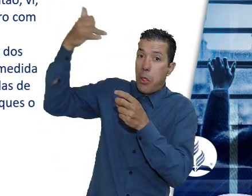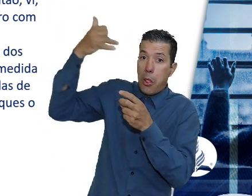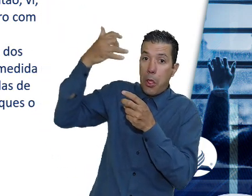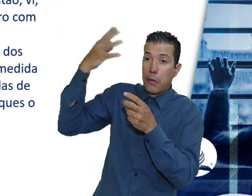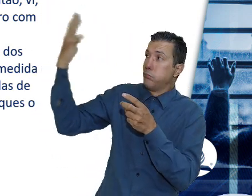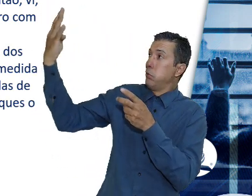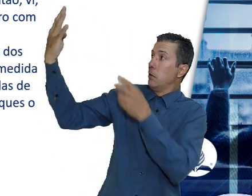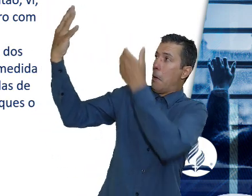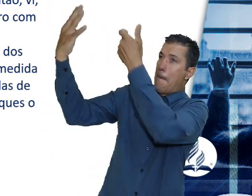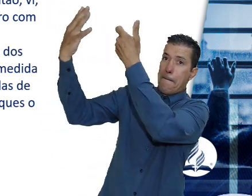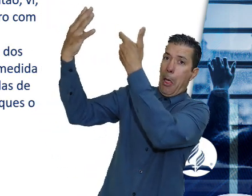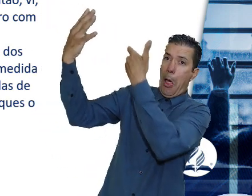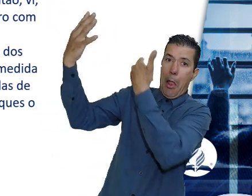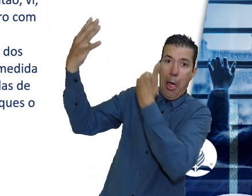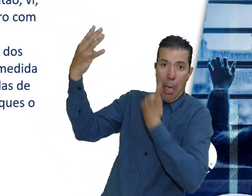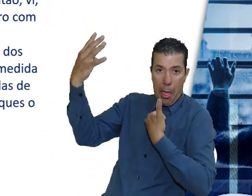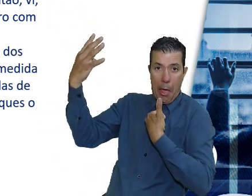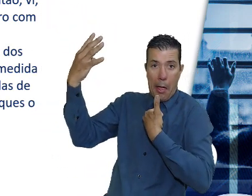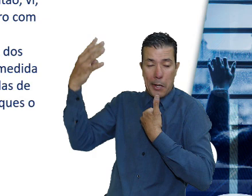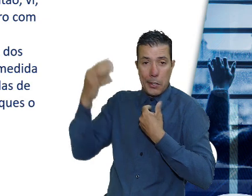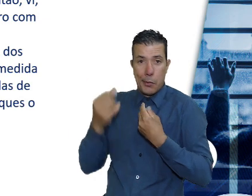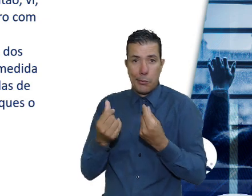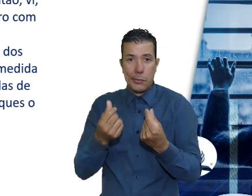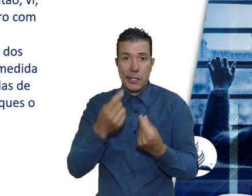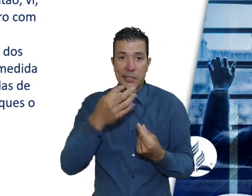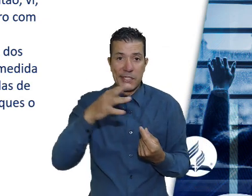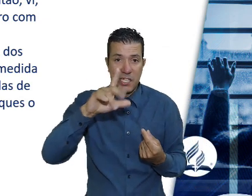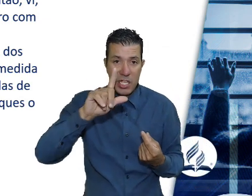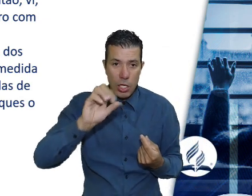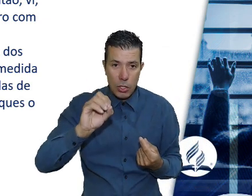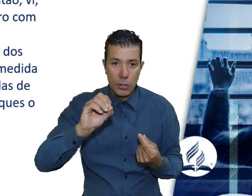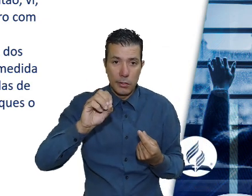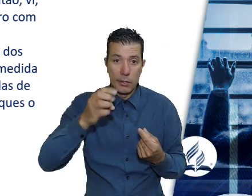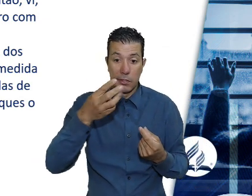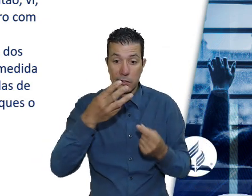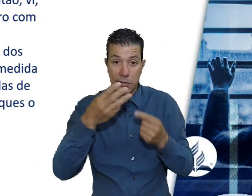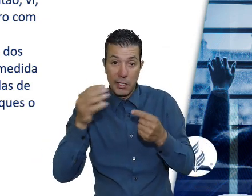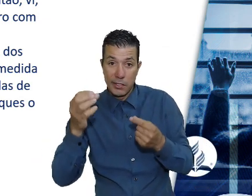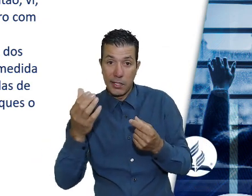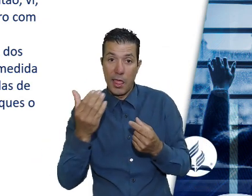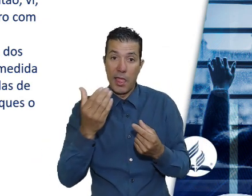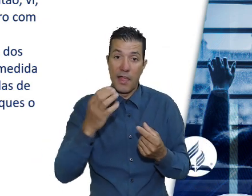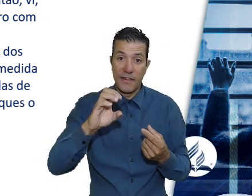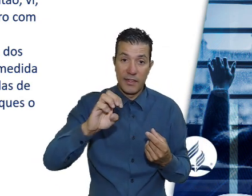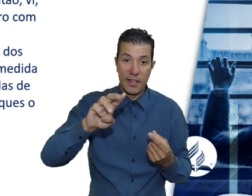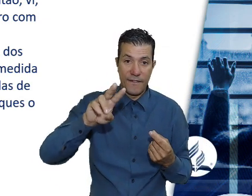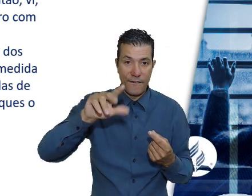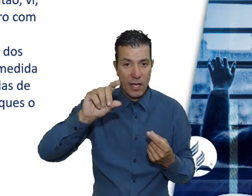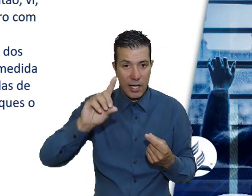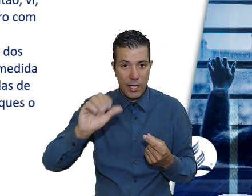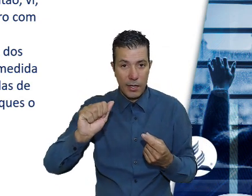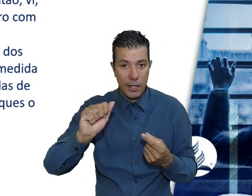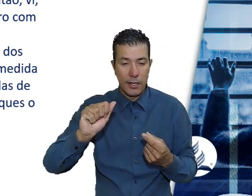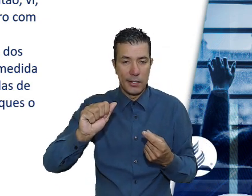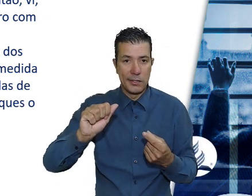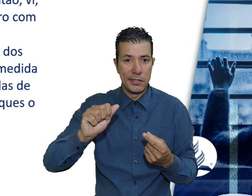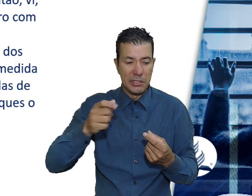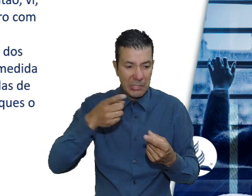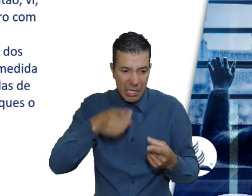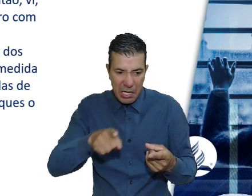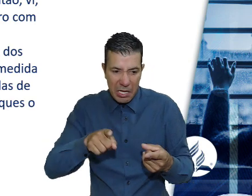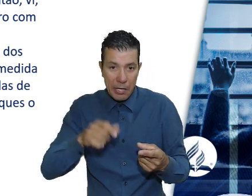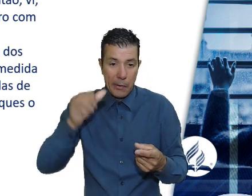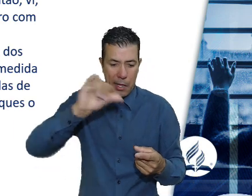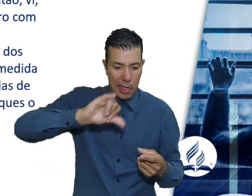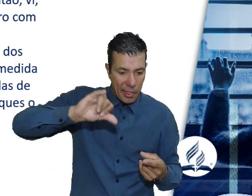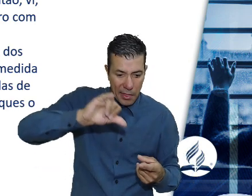seres viventes dizendo, uma medida de trigo por um denário, três medidas de cevada por um denário, e não danifiques o